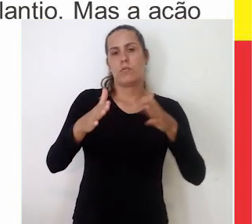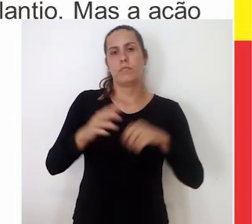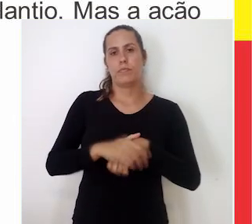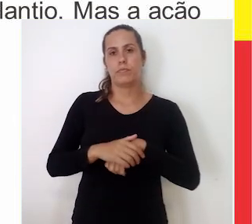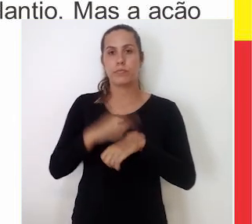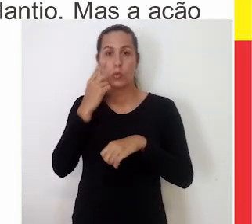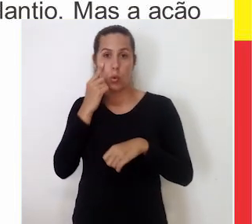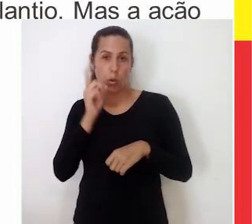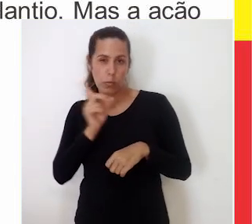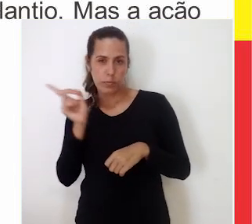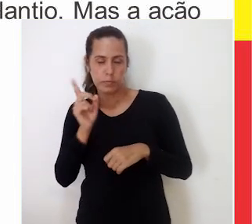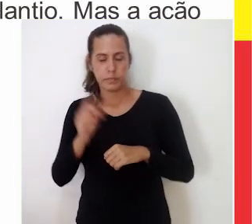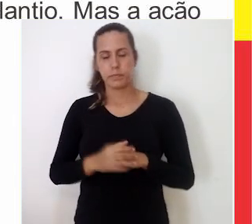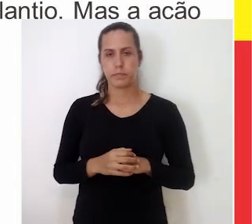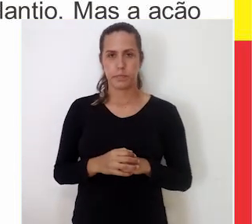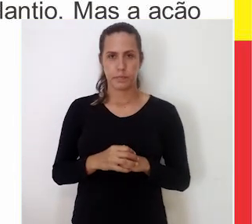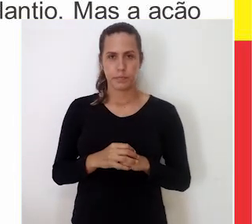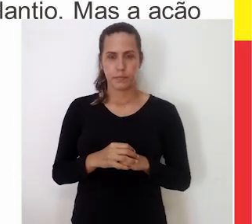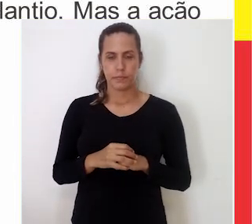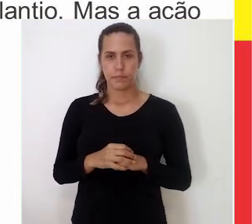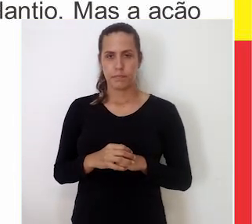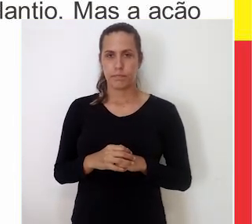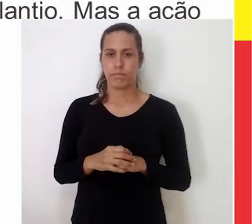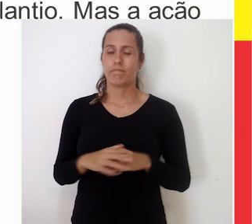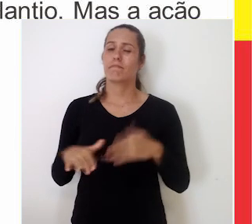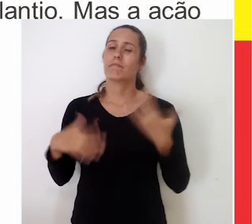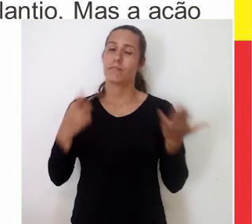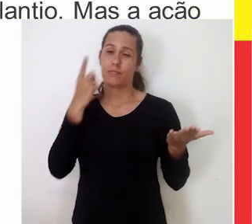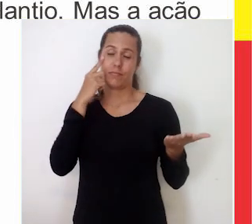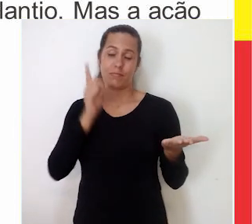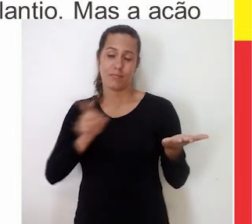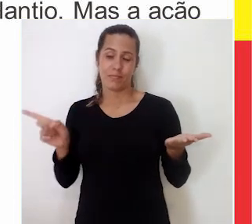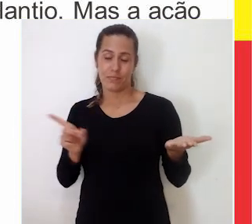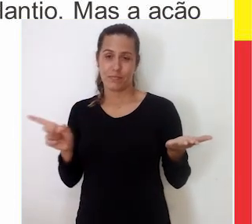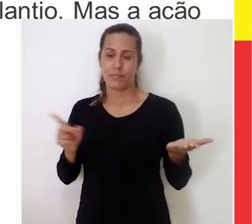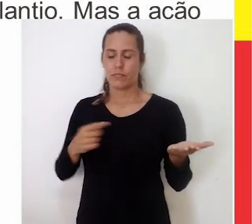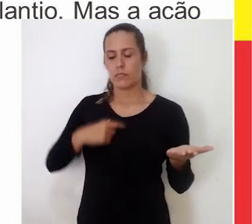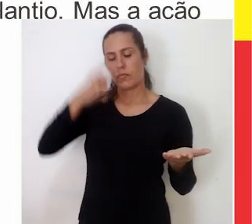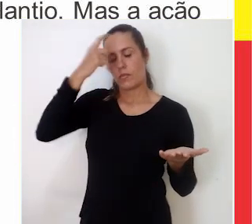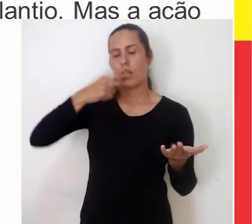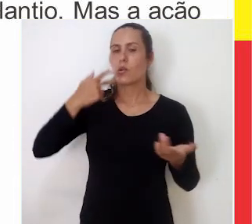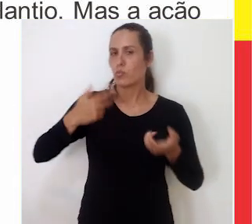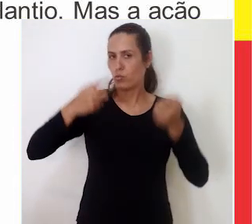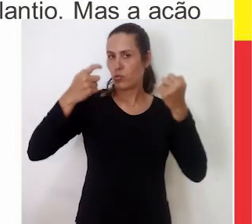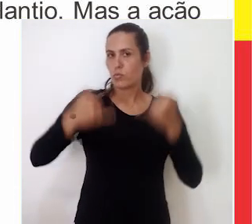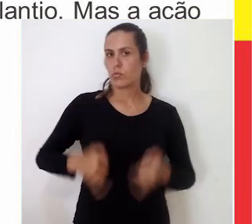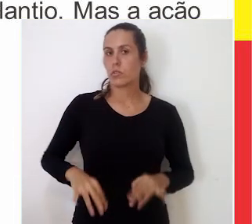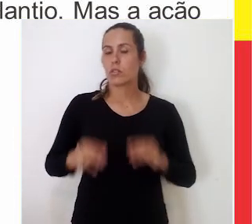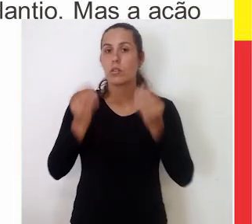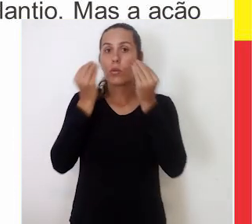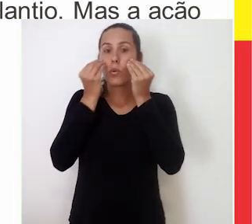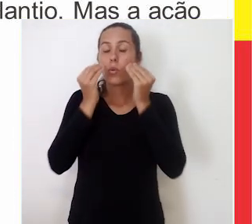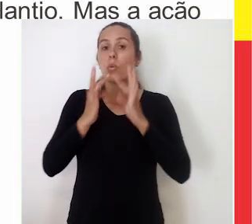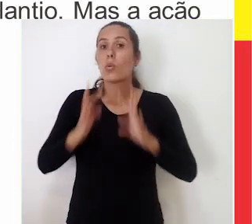seu lado esquerdo aí do vídeo. Então vejam bem, a observação que Dantas está dizendo para